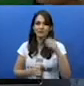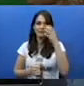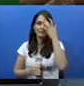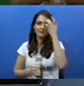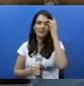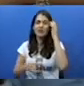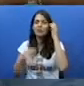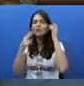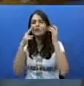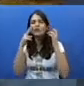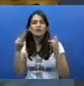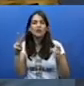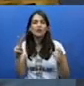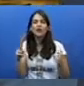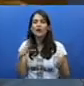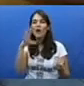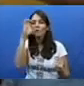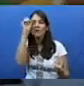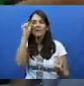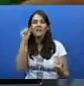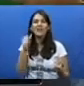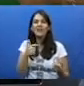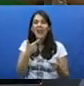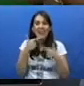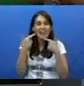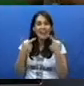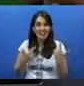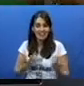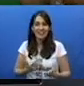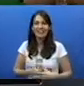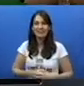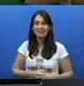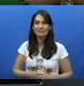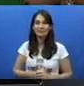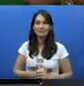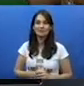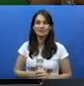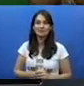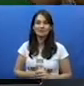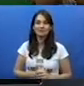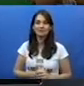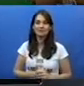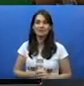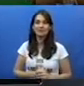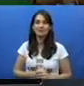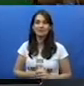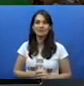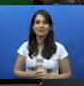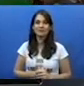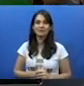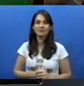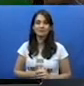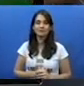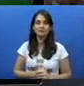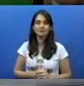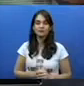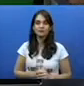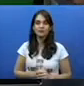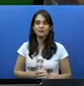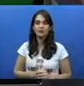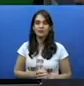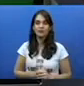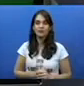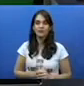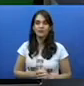Viu? Eu falo que é aprendendo, divertindo até, né? Vamos continuar.